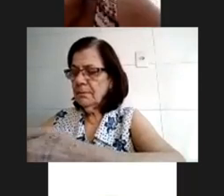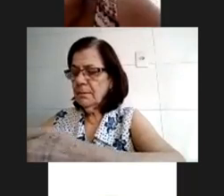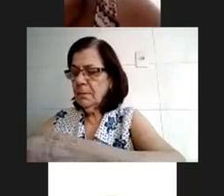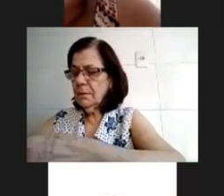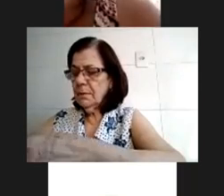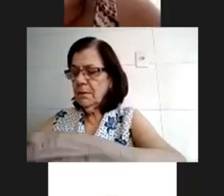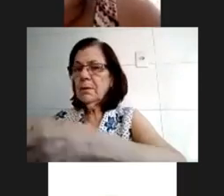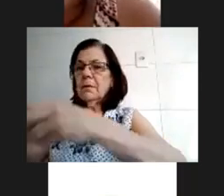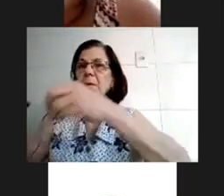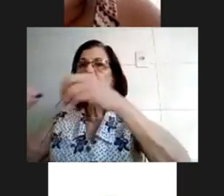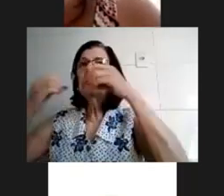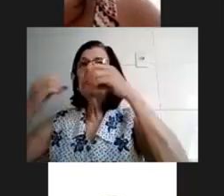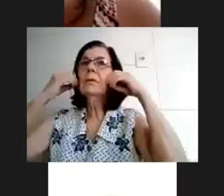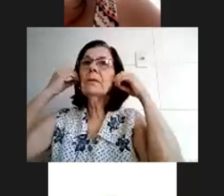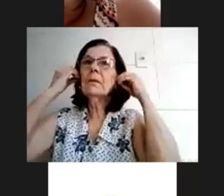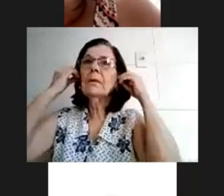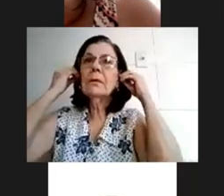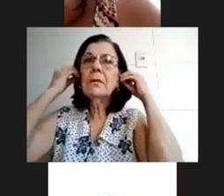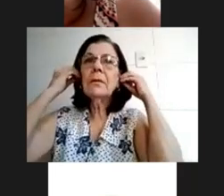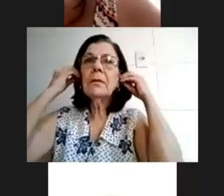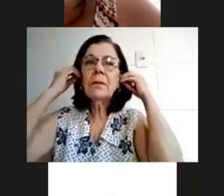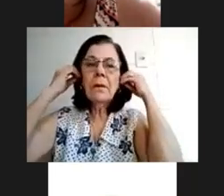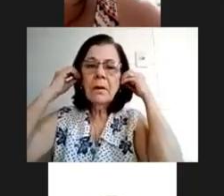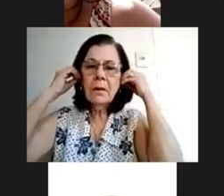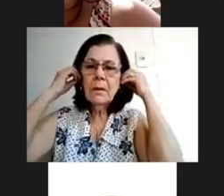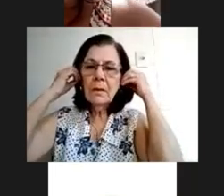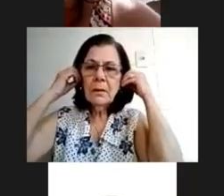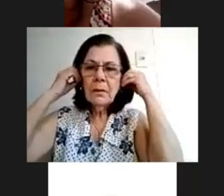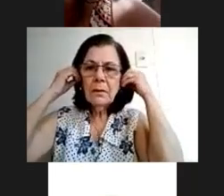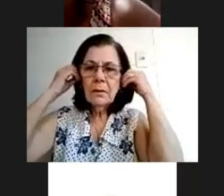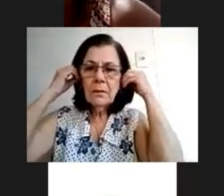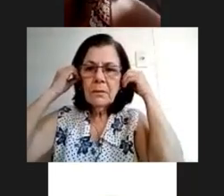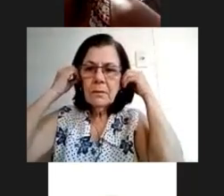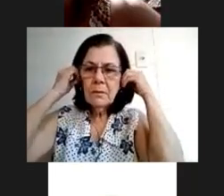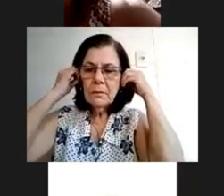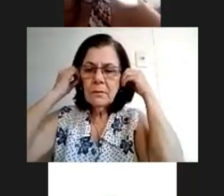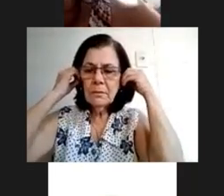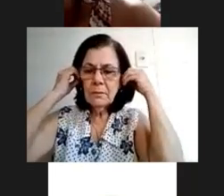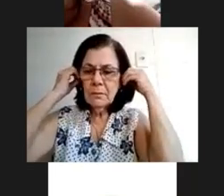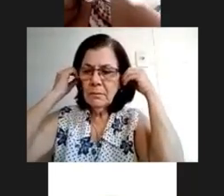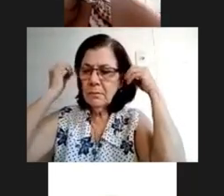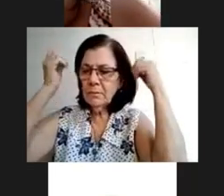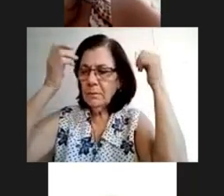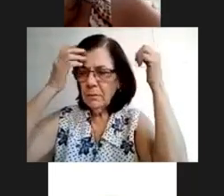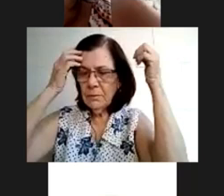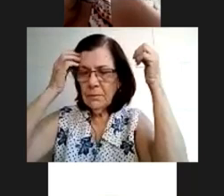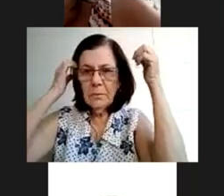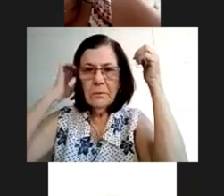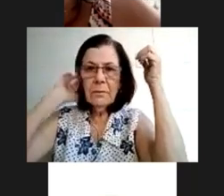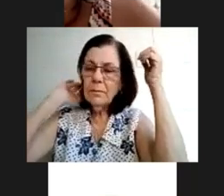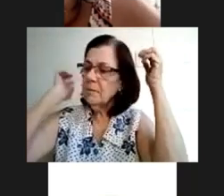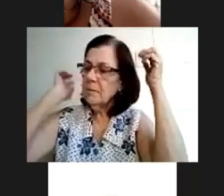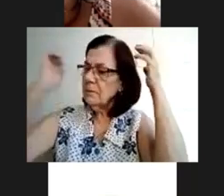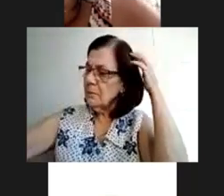nem ela mesma sabe o que ela está passando, né? E a gente viu que você colocou até a sua esposa. Que às vezes você está falando de você, dentro